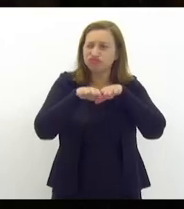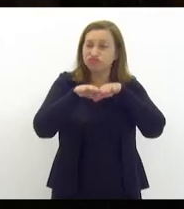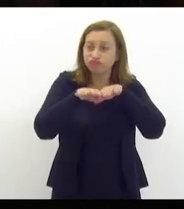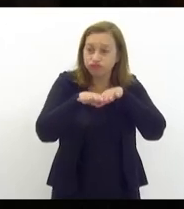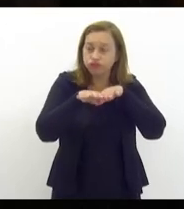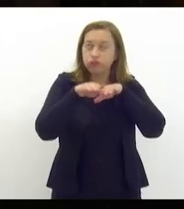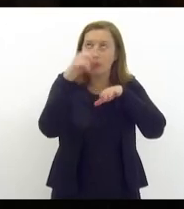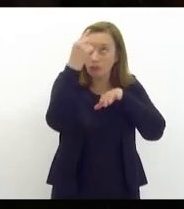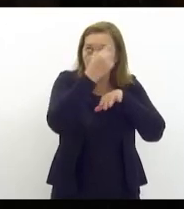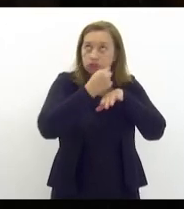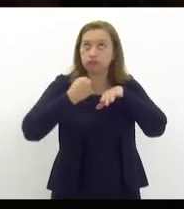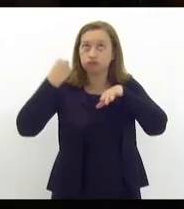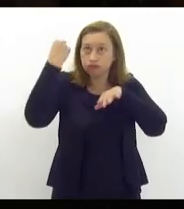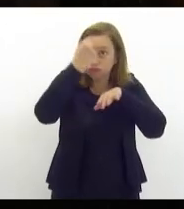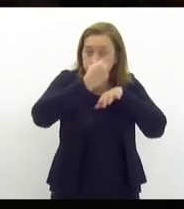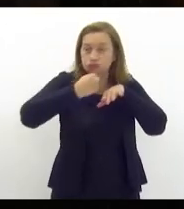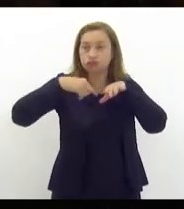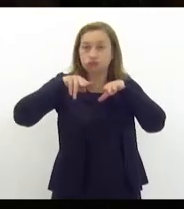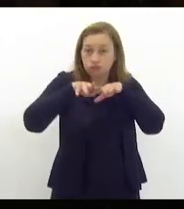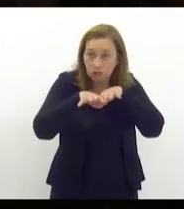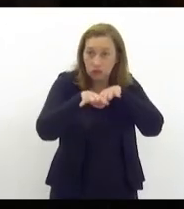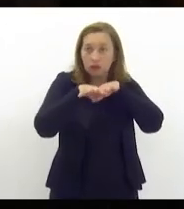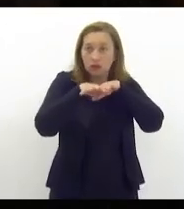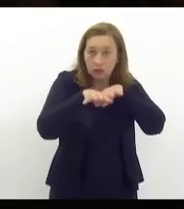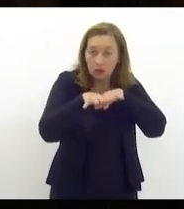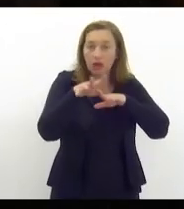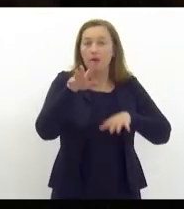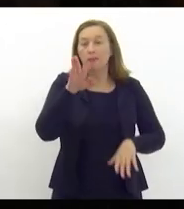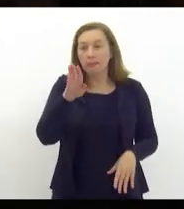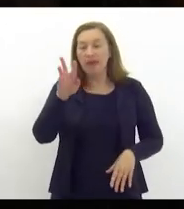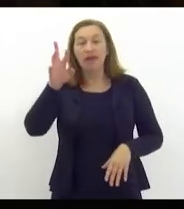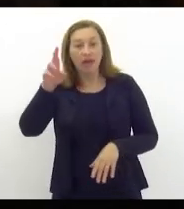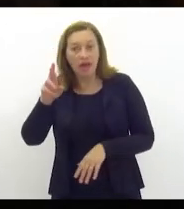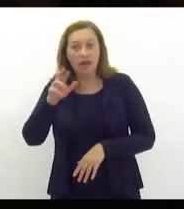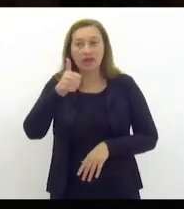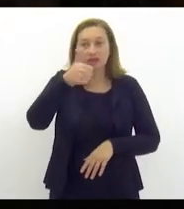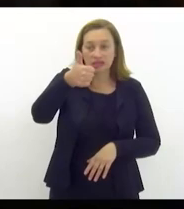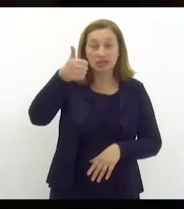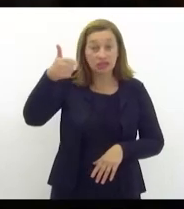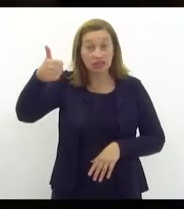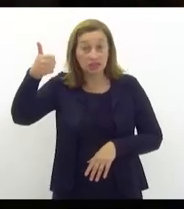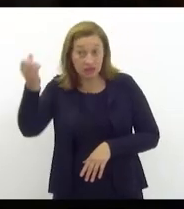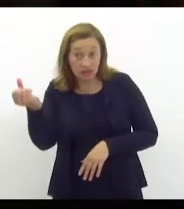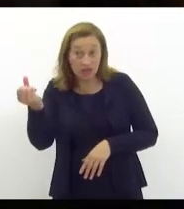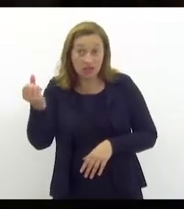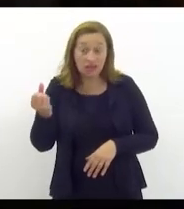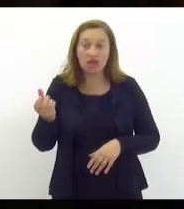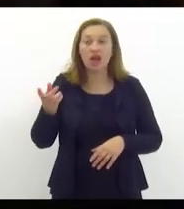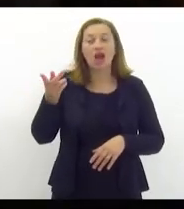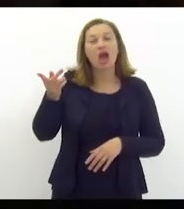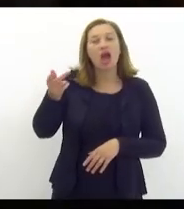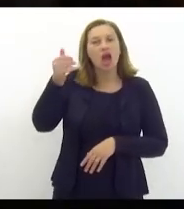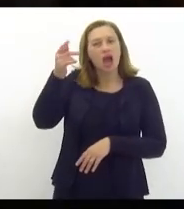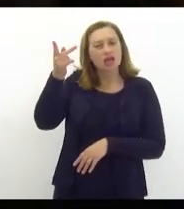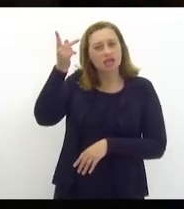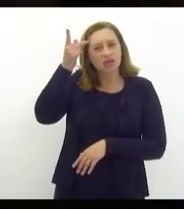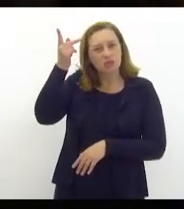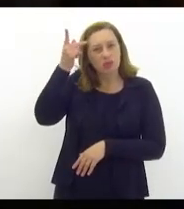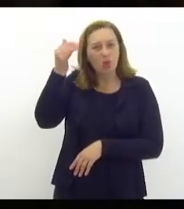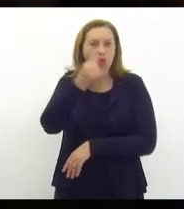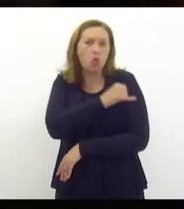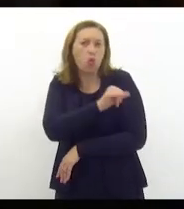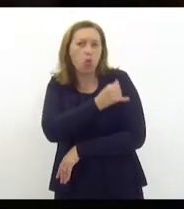estende a BR-116, a Rio-São Paulo, principalmente até